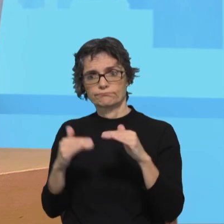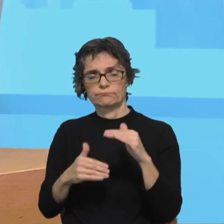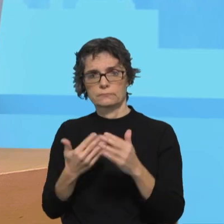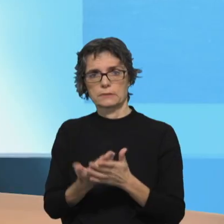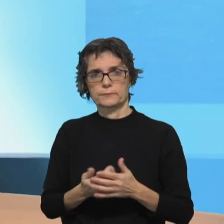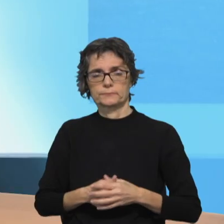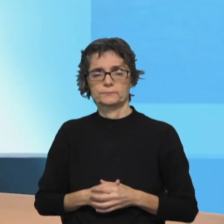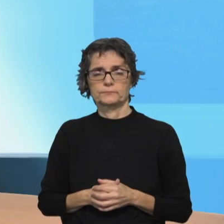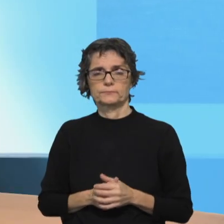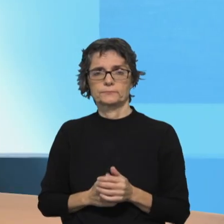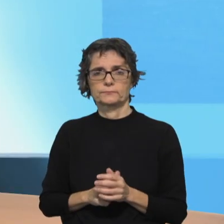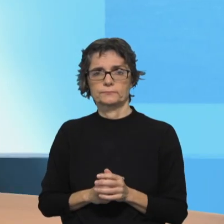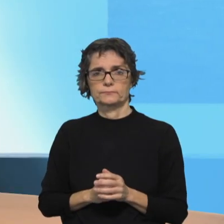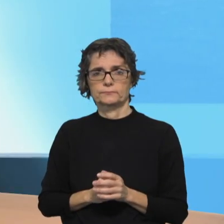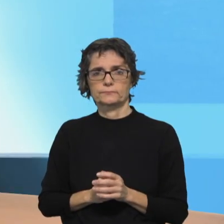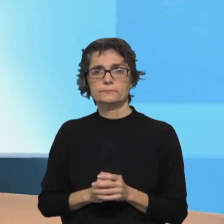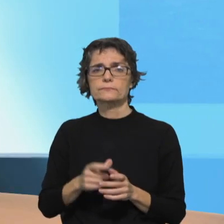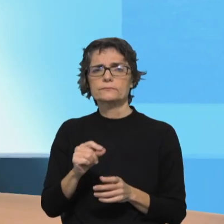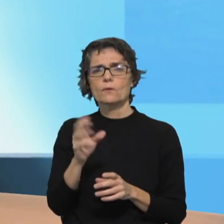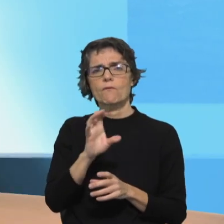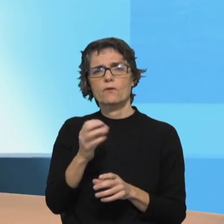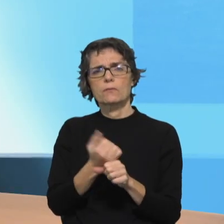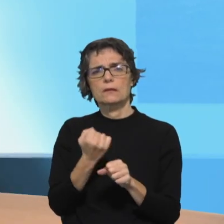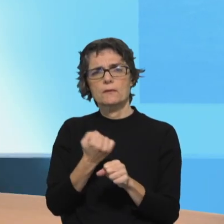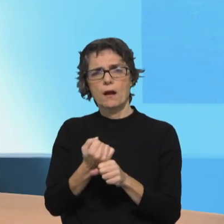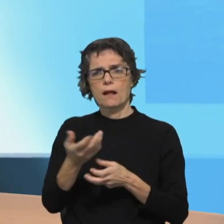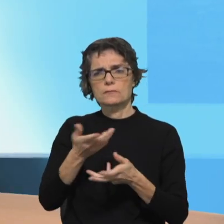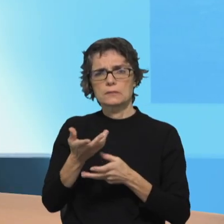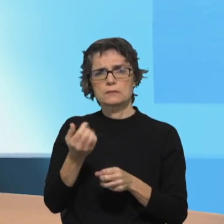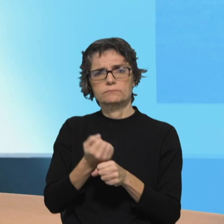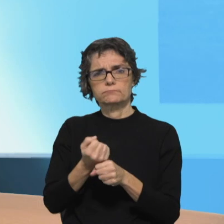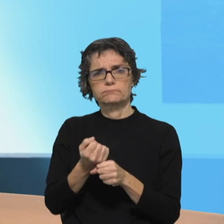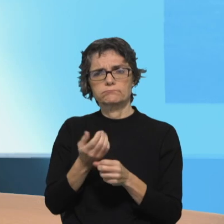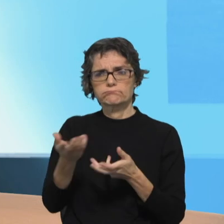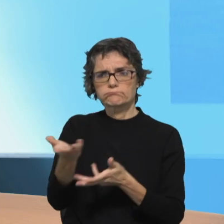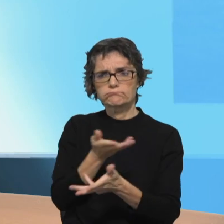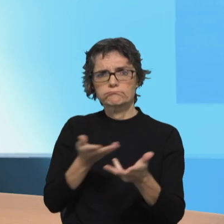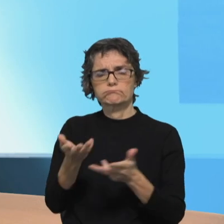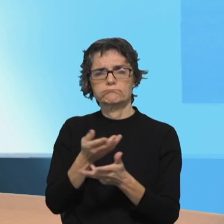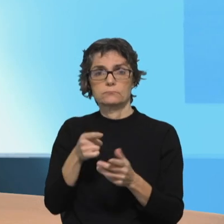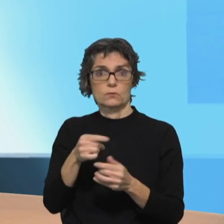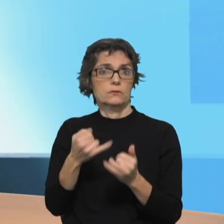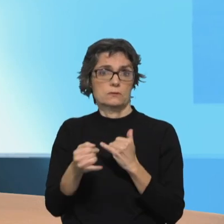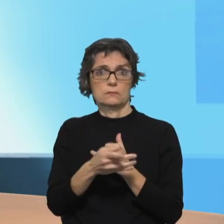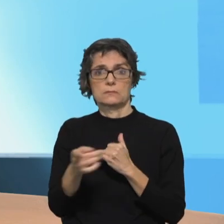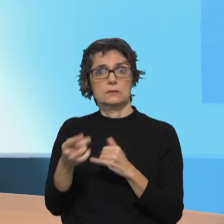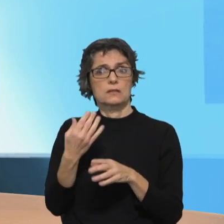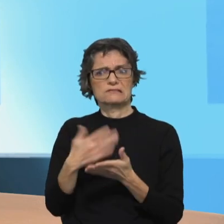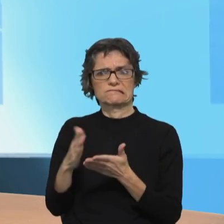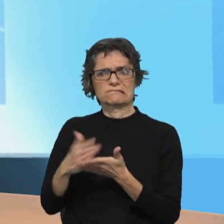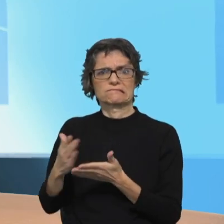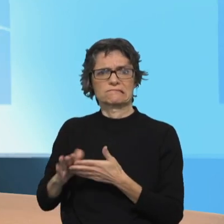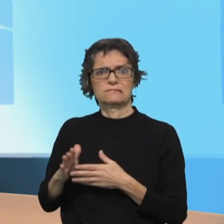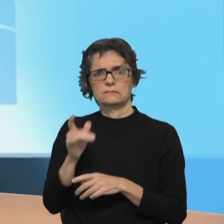desenho do trabalho, da relação laboral, não é? Hoje há ameaça de exclusão de tanta gente,